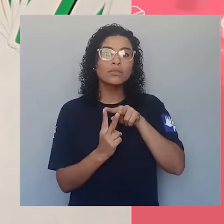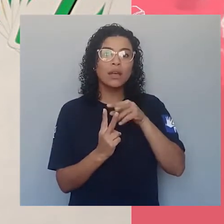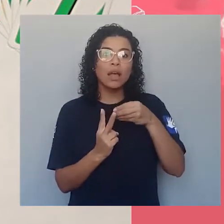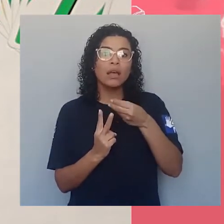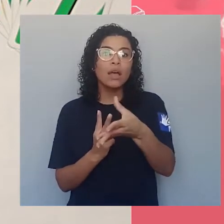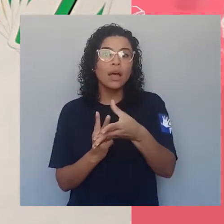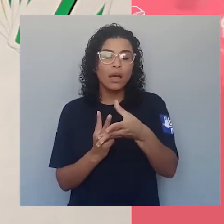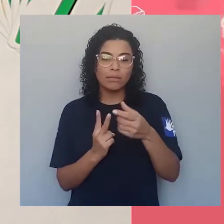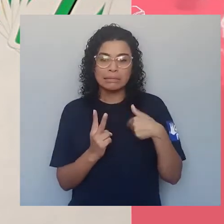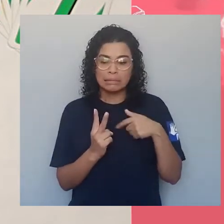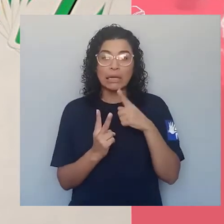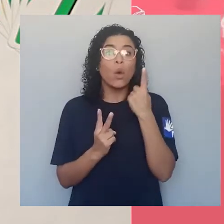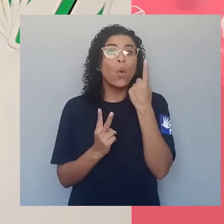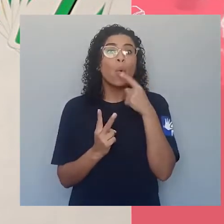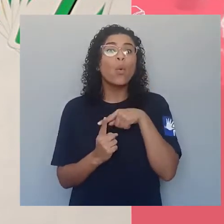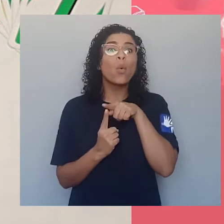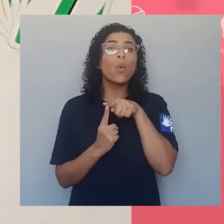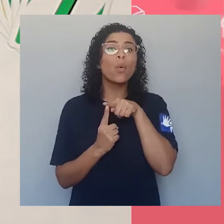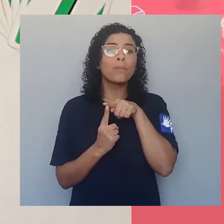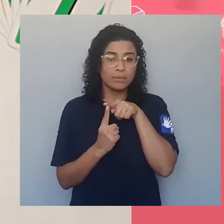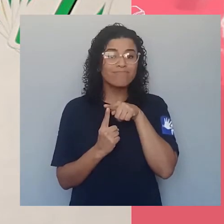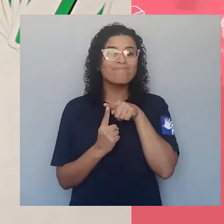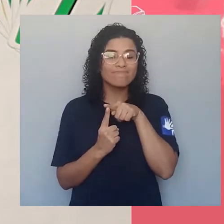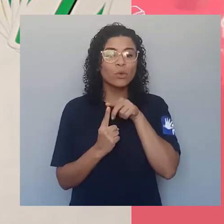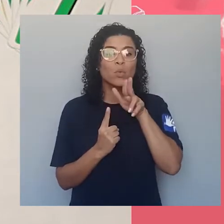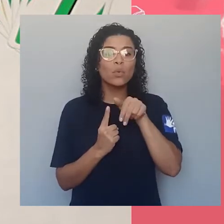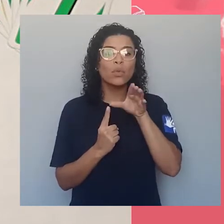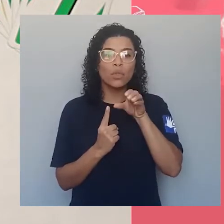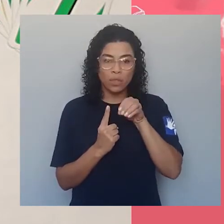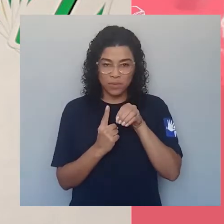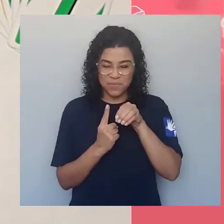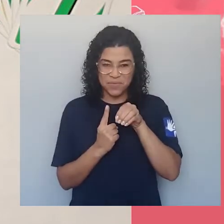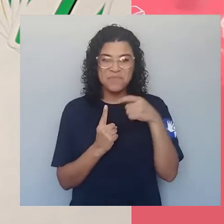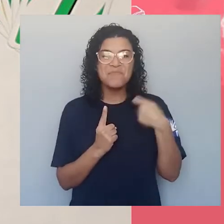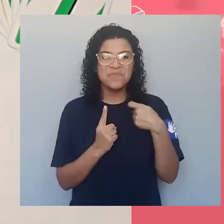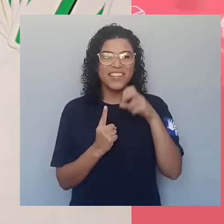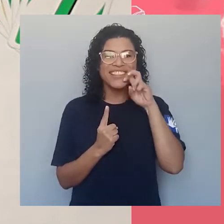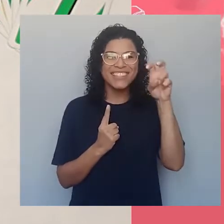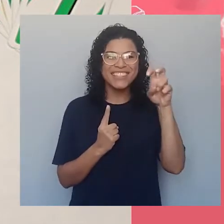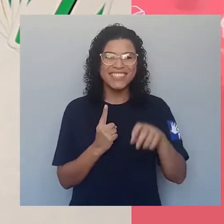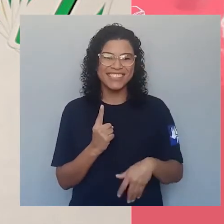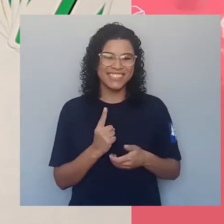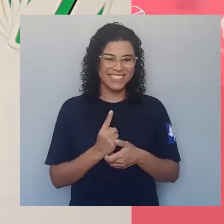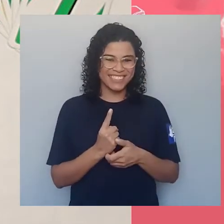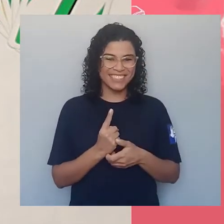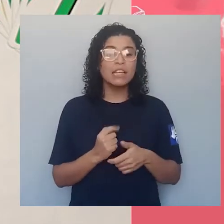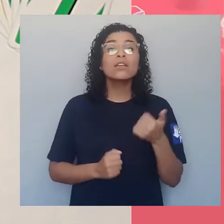você descartar uma e for ficar com apenas uma, ou seja, una, você precisa falar UNO! Quem não tem um baralho em